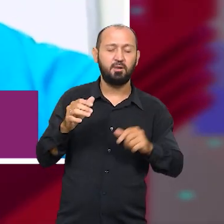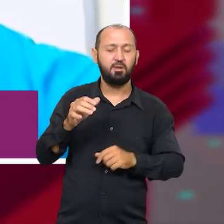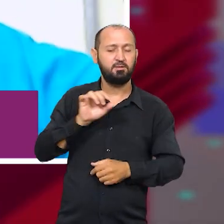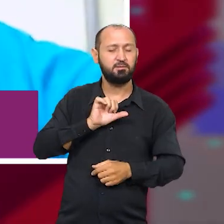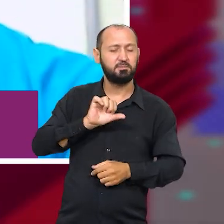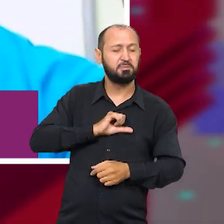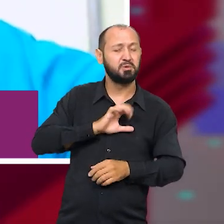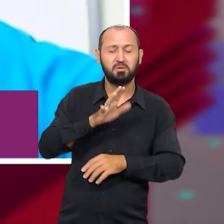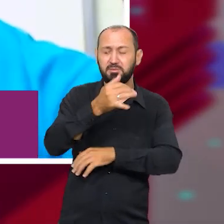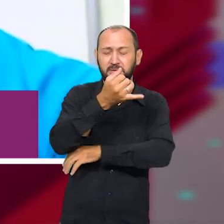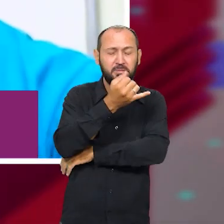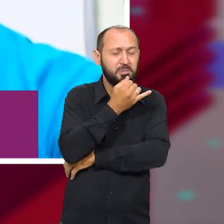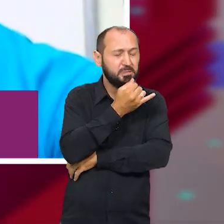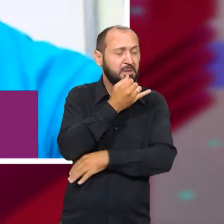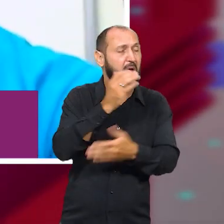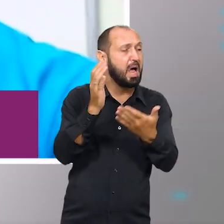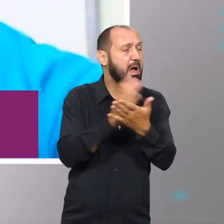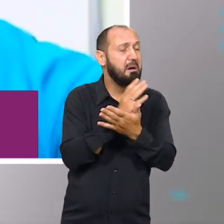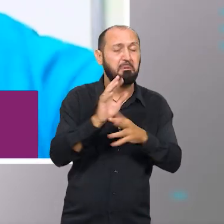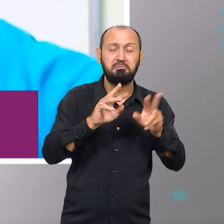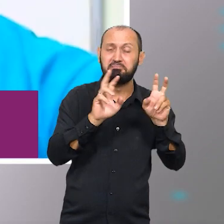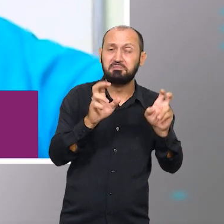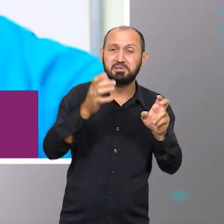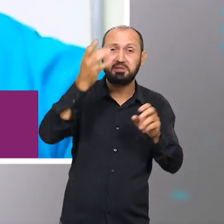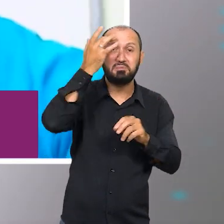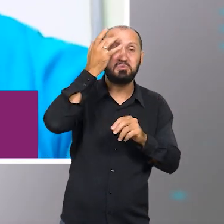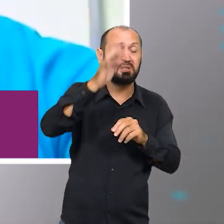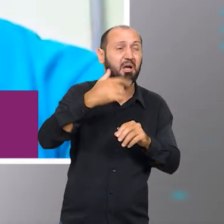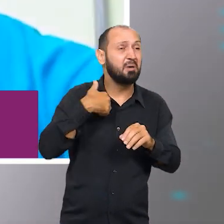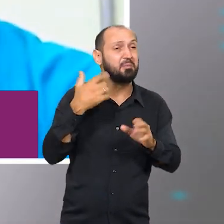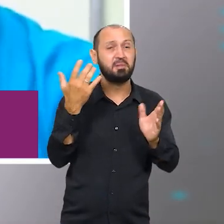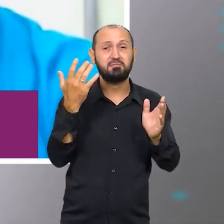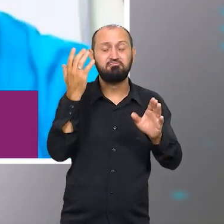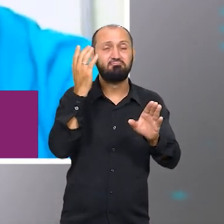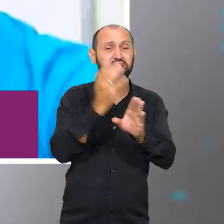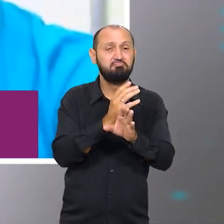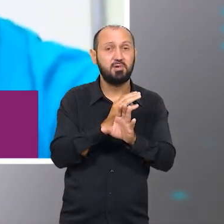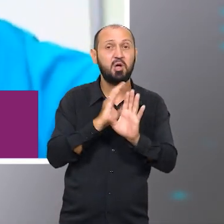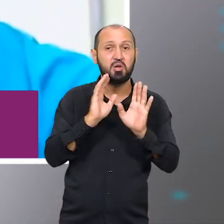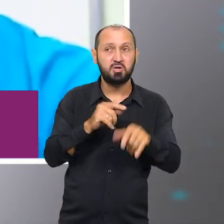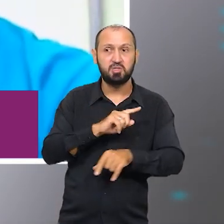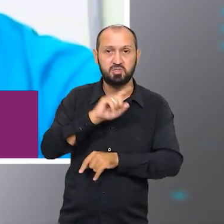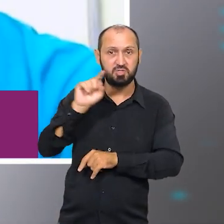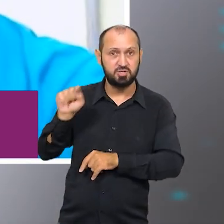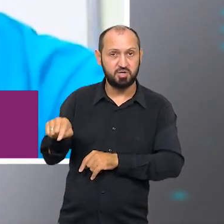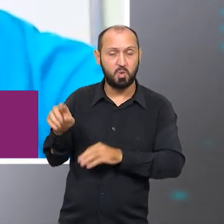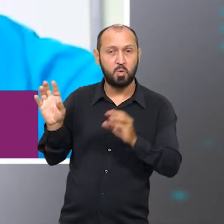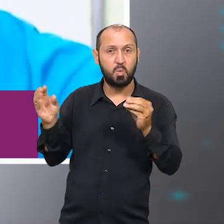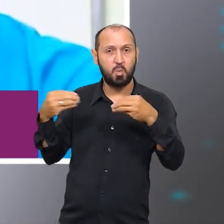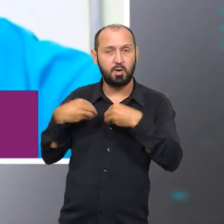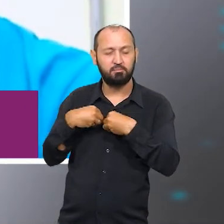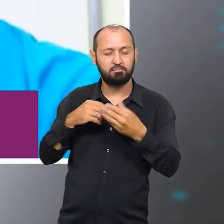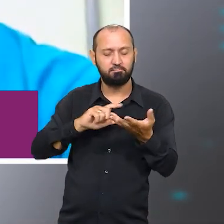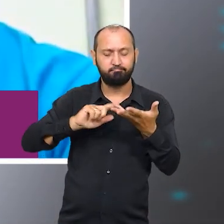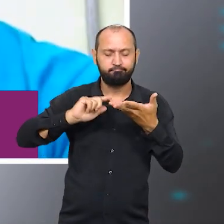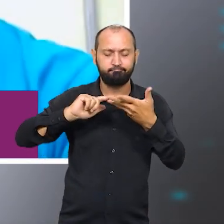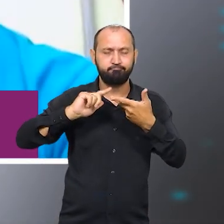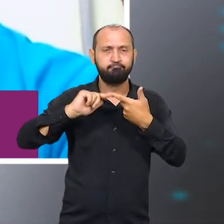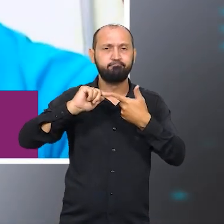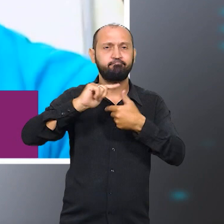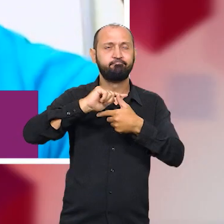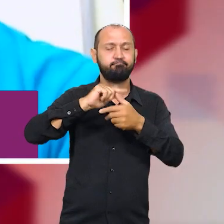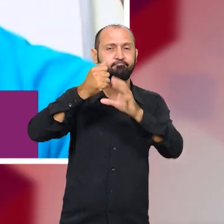do que a depressão. A depressão é uma tristeza profunda por algum motivo que nem você mesmo sabe. Já o transtorno, ele